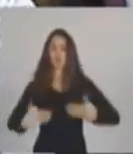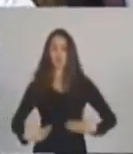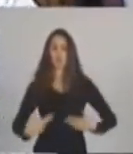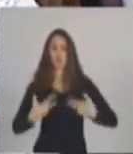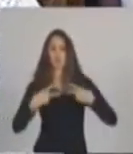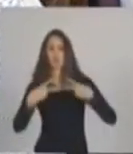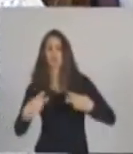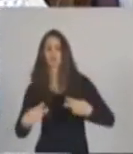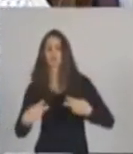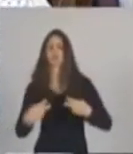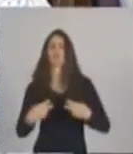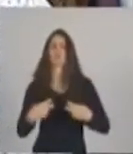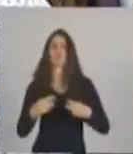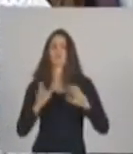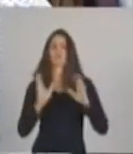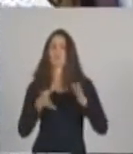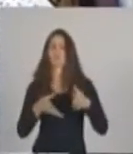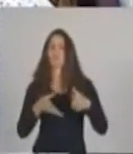características de